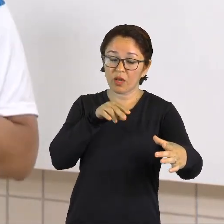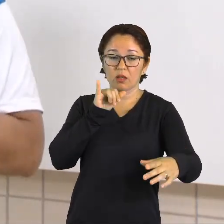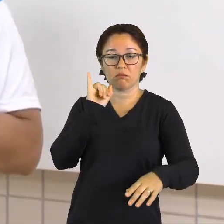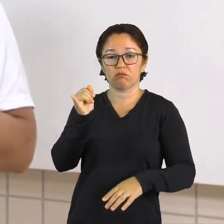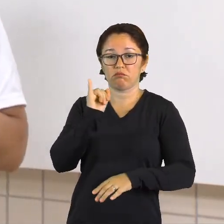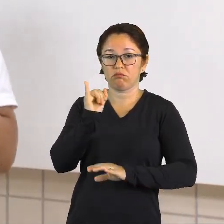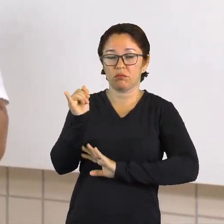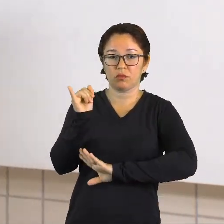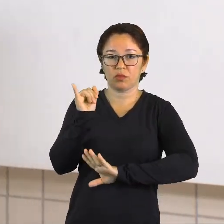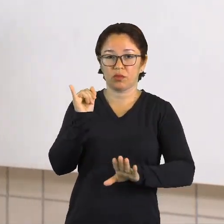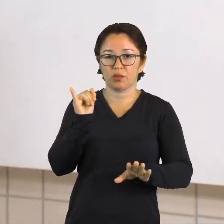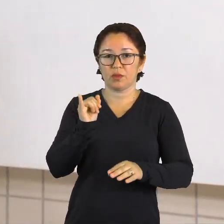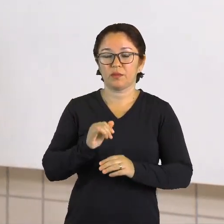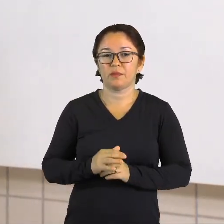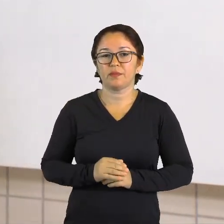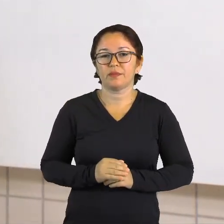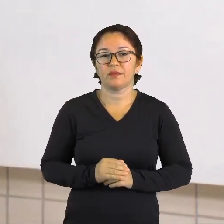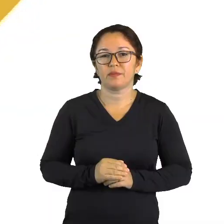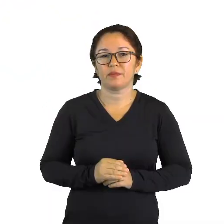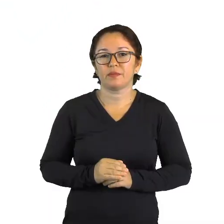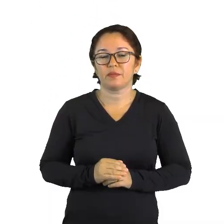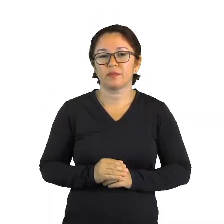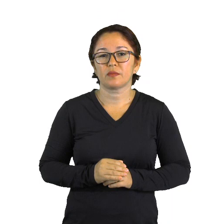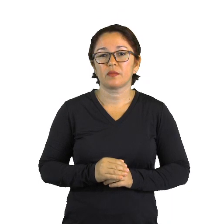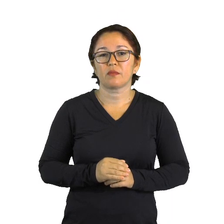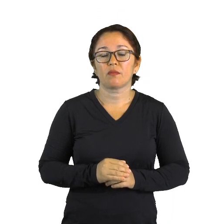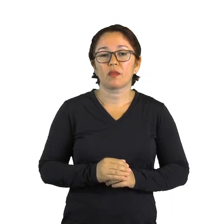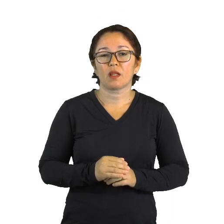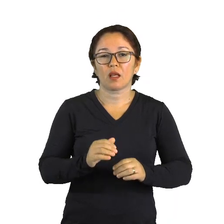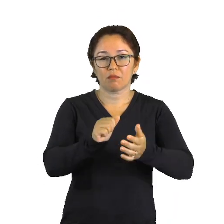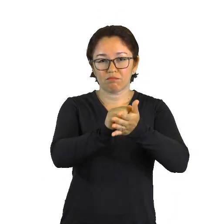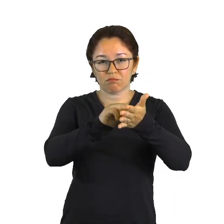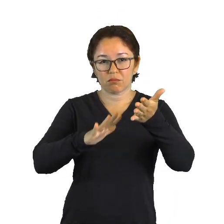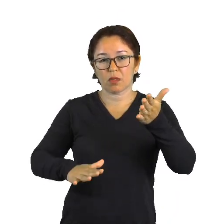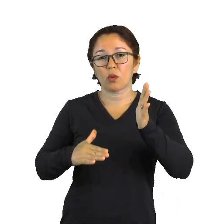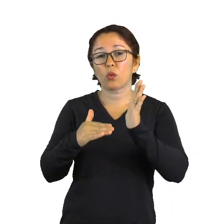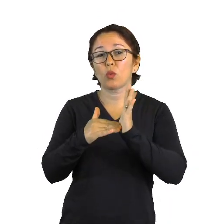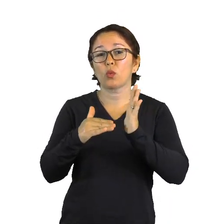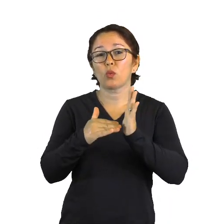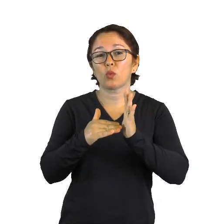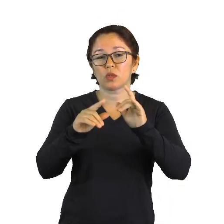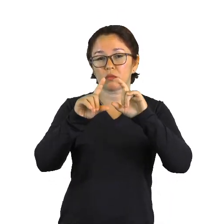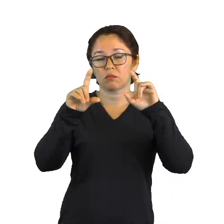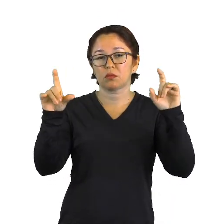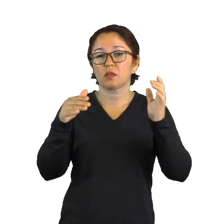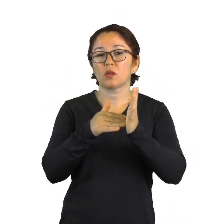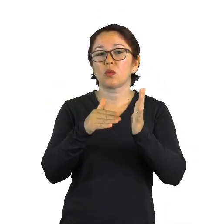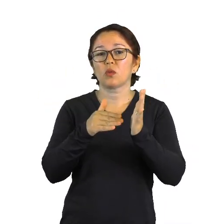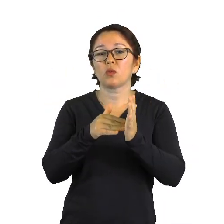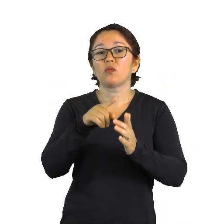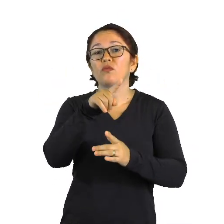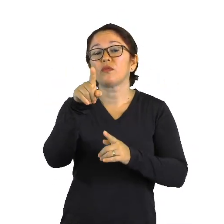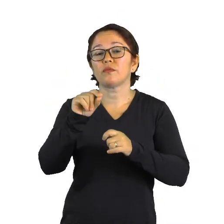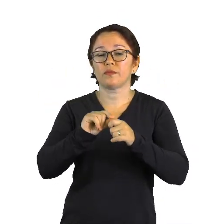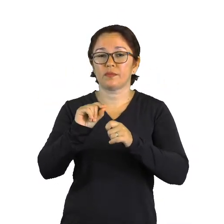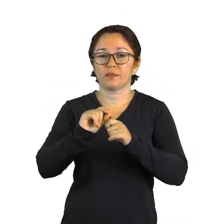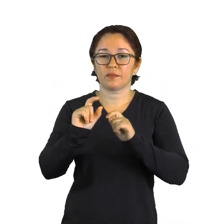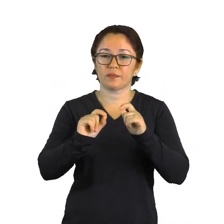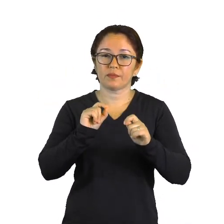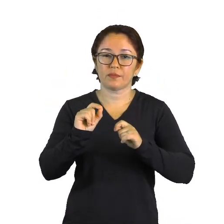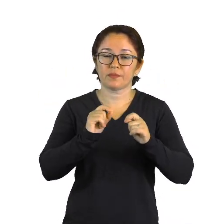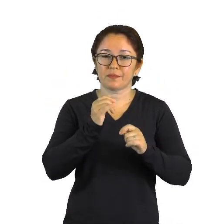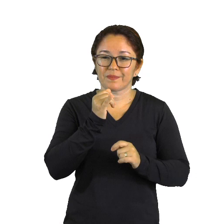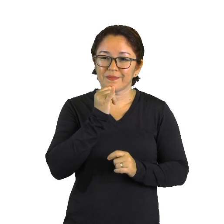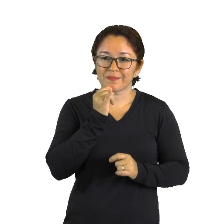certo? Aí, como última questão, o que a gente vai fazer? Vocês vão tentar representar,